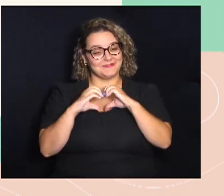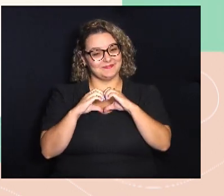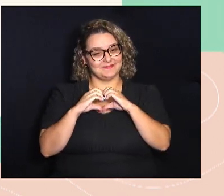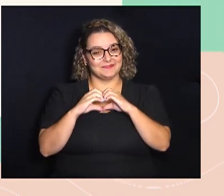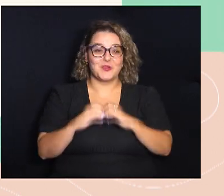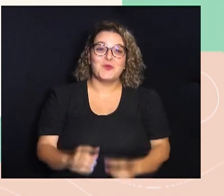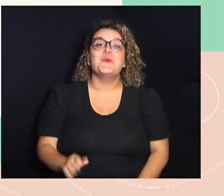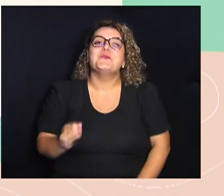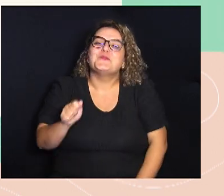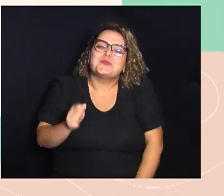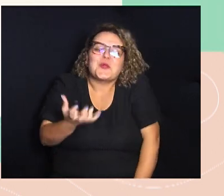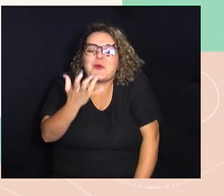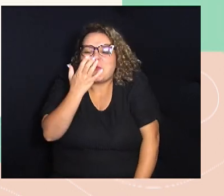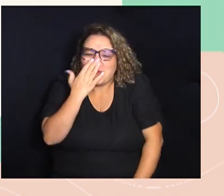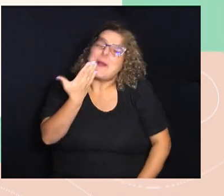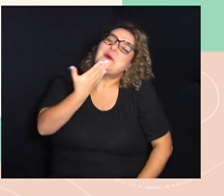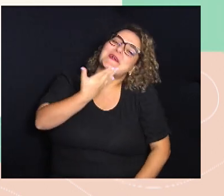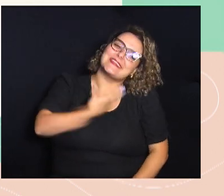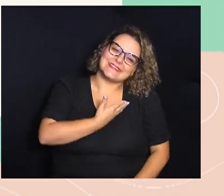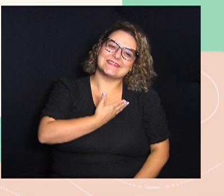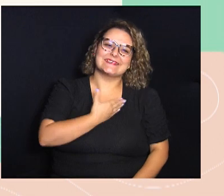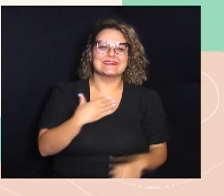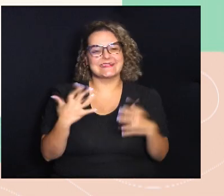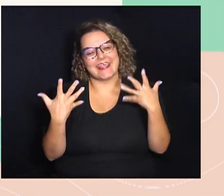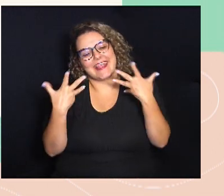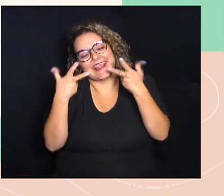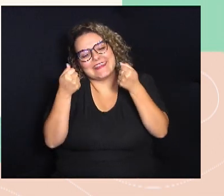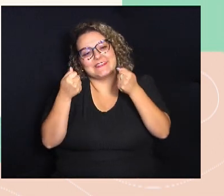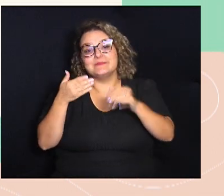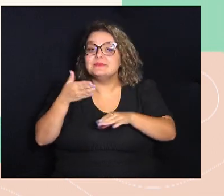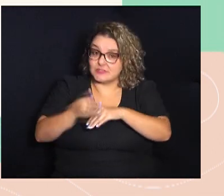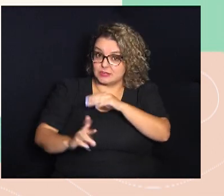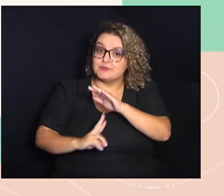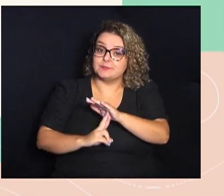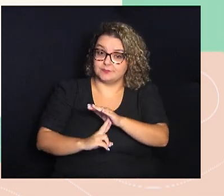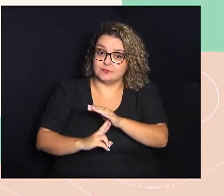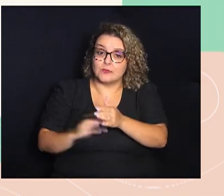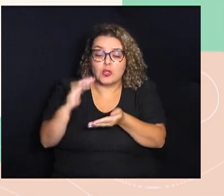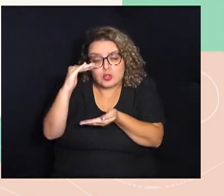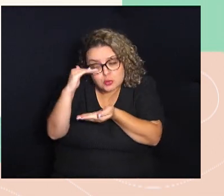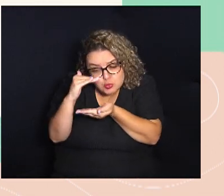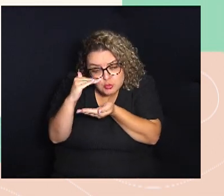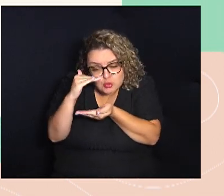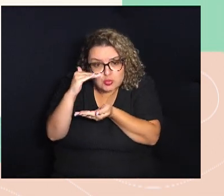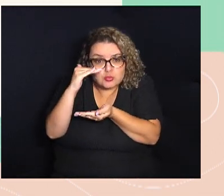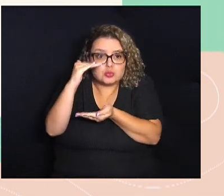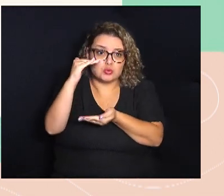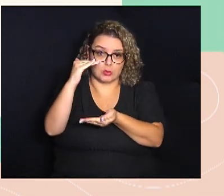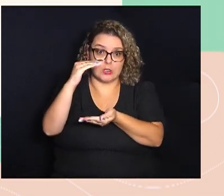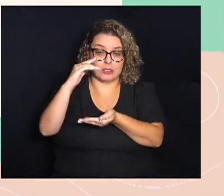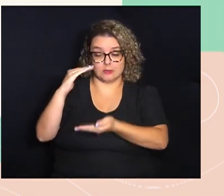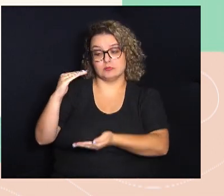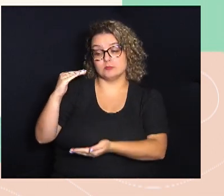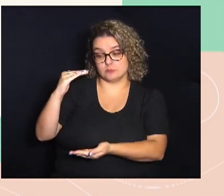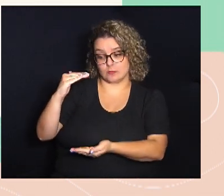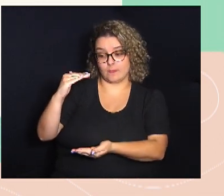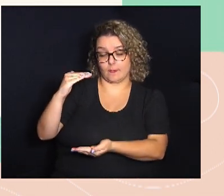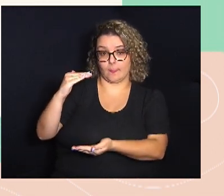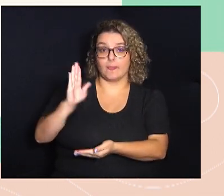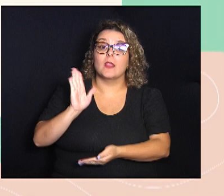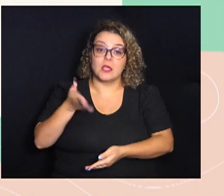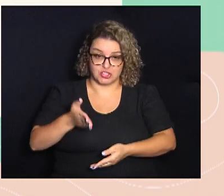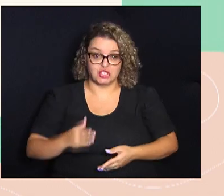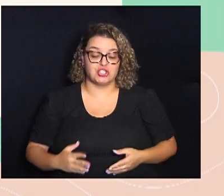almigão irresistível. Participa das feiras de adoção desde filhotinho. Ele tem porte médio,